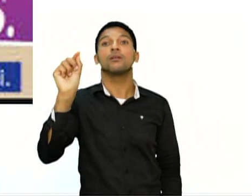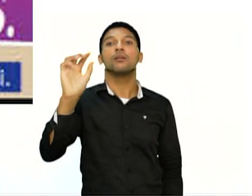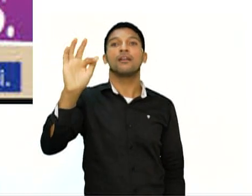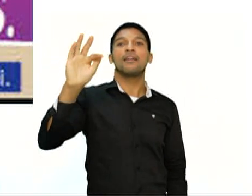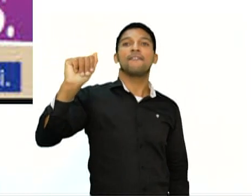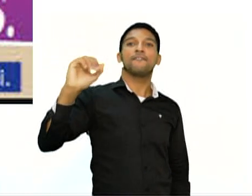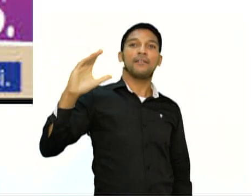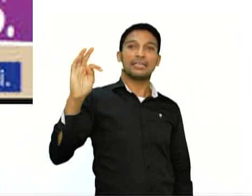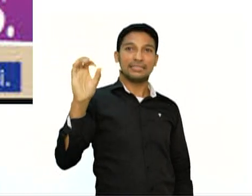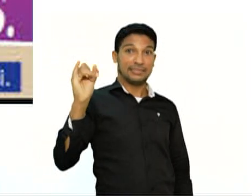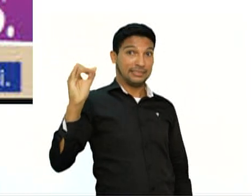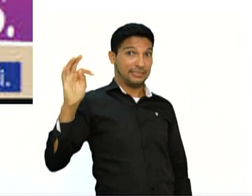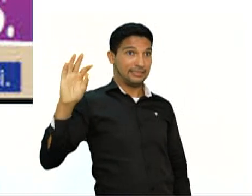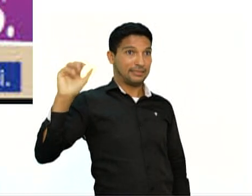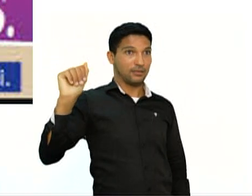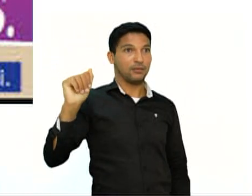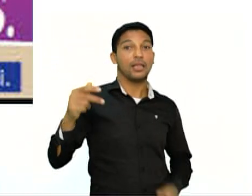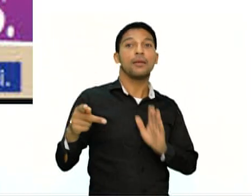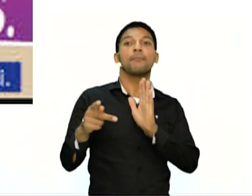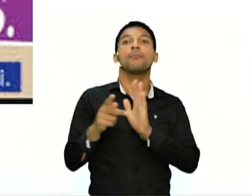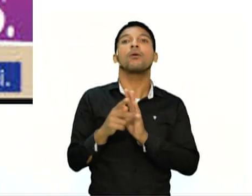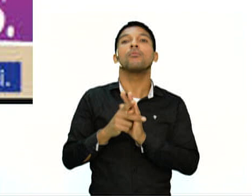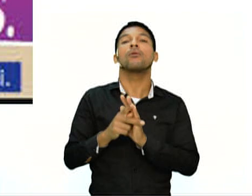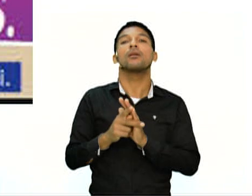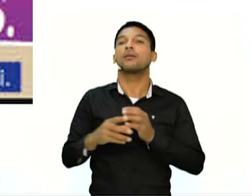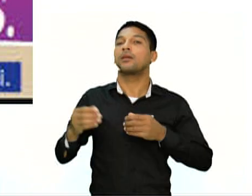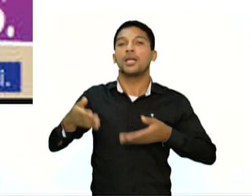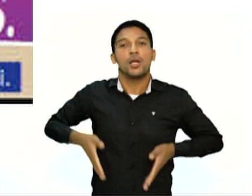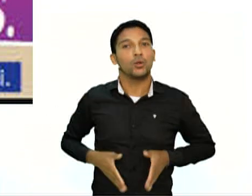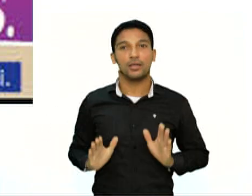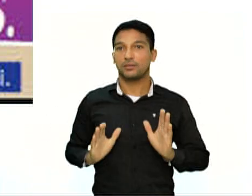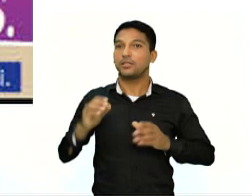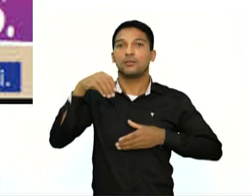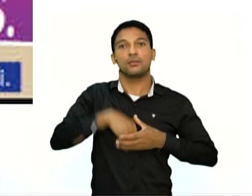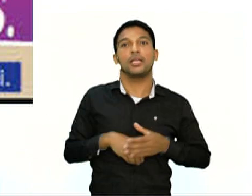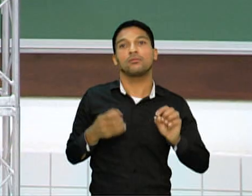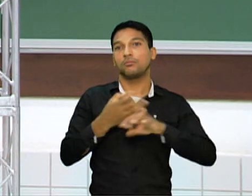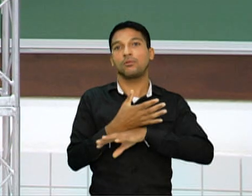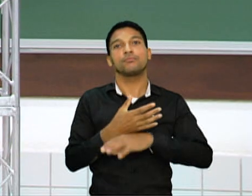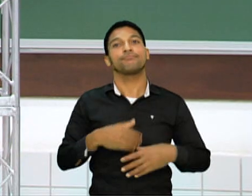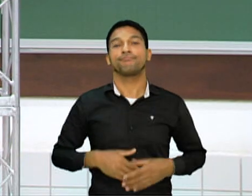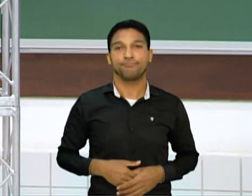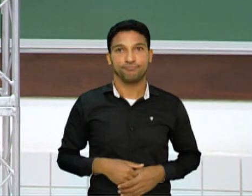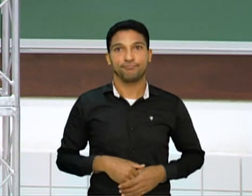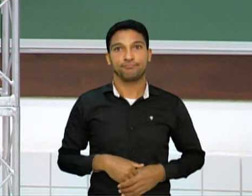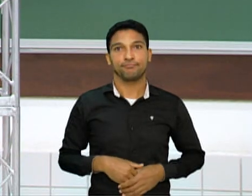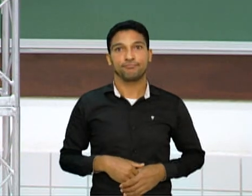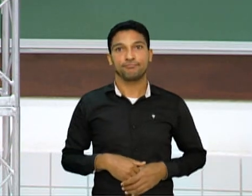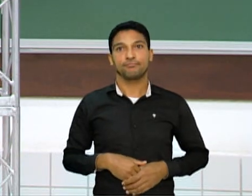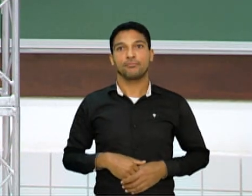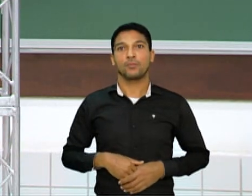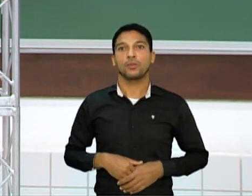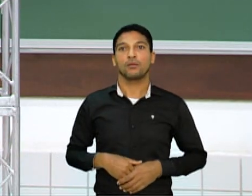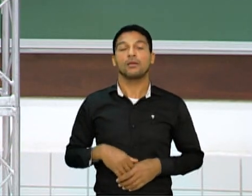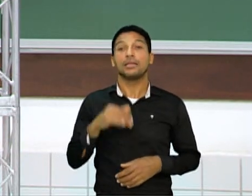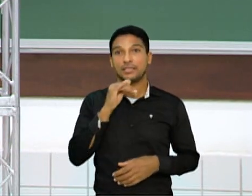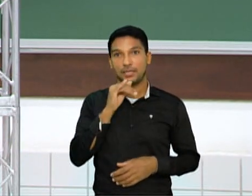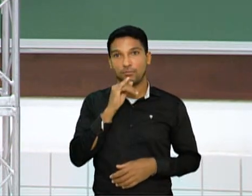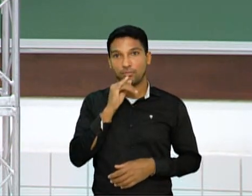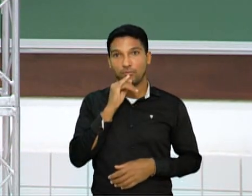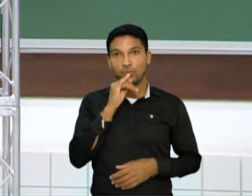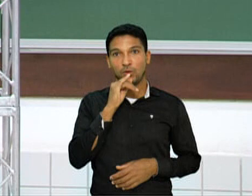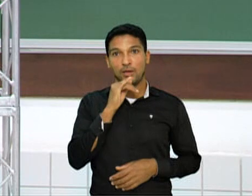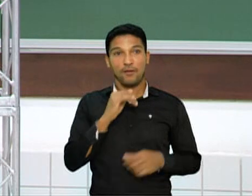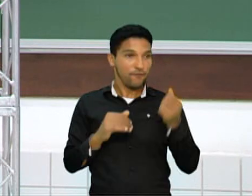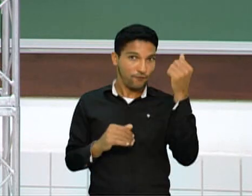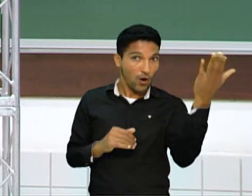minhas próprias construções. A partir daquilo que nasceu comigo, a partir daquilo que eu aprendi, eu posso formular novas ideias. Então,